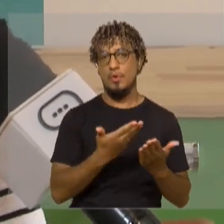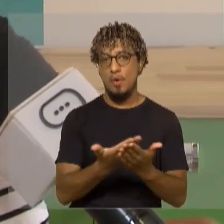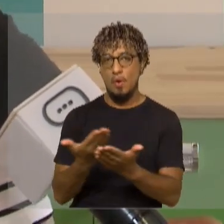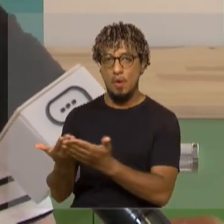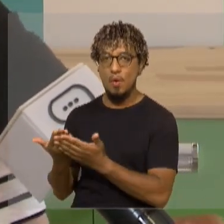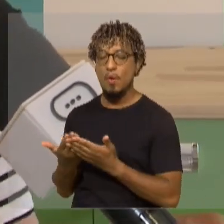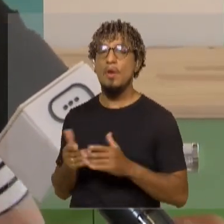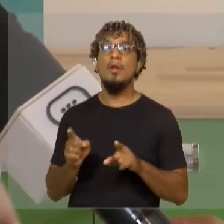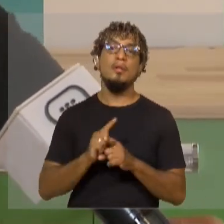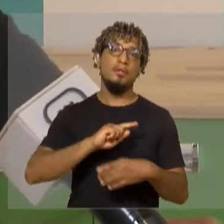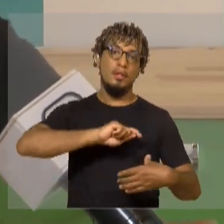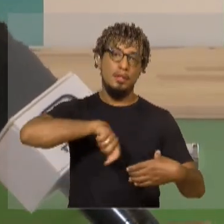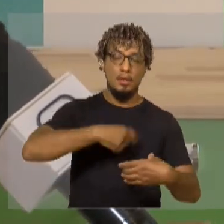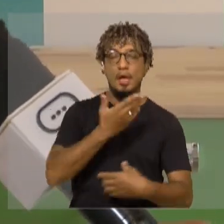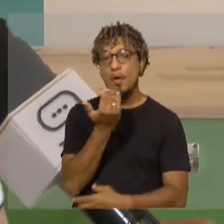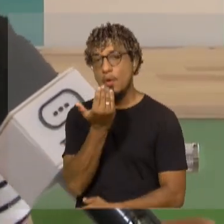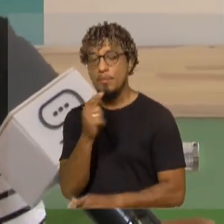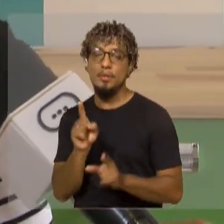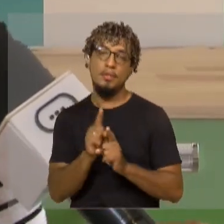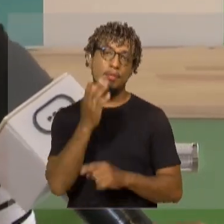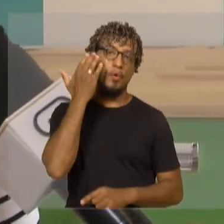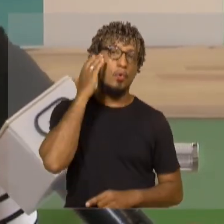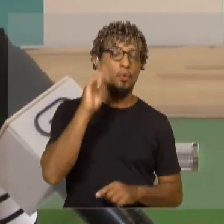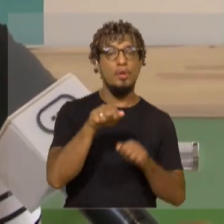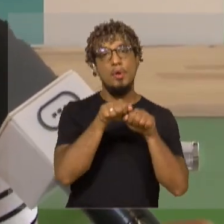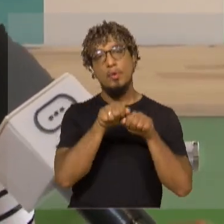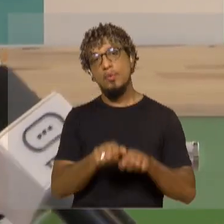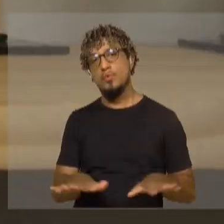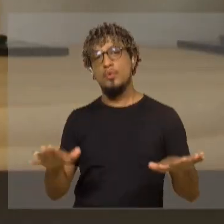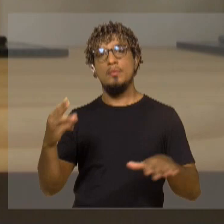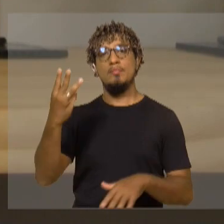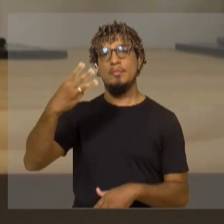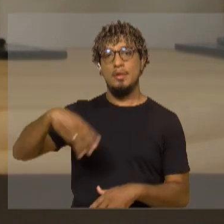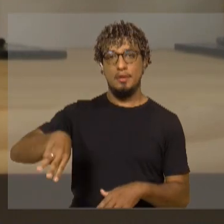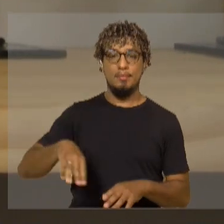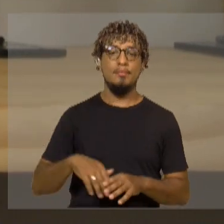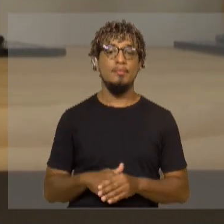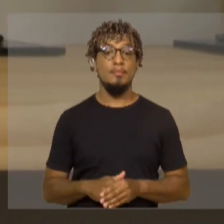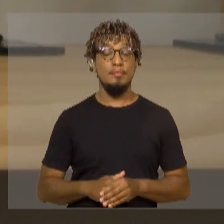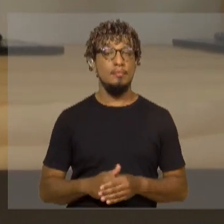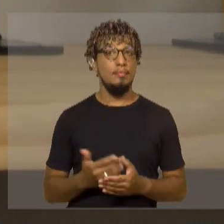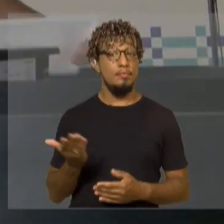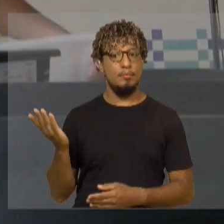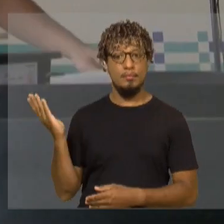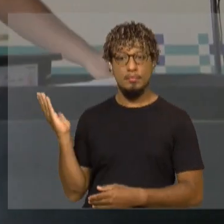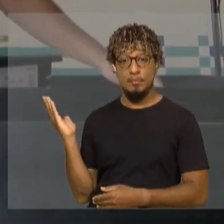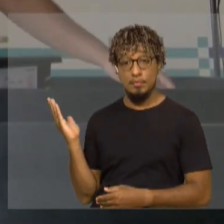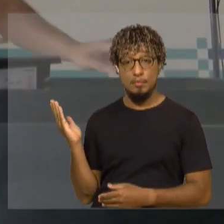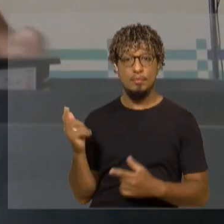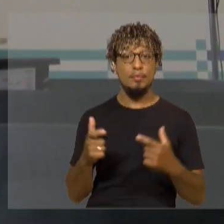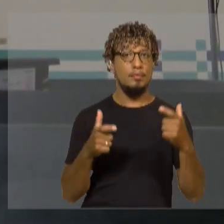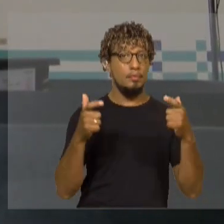e gastronômicos e culturais de todo o Maranhão. Com o Casarão da Indústria